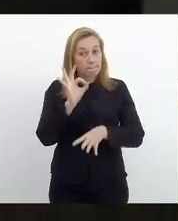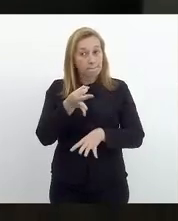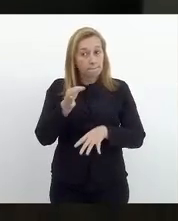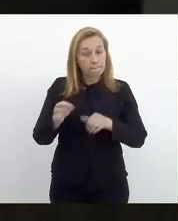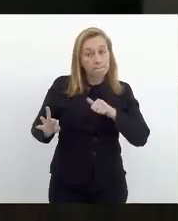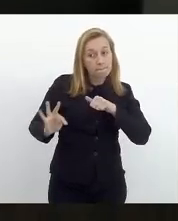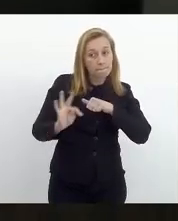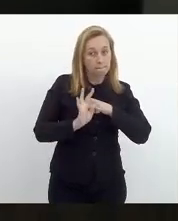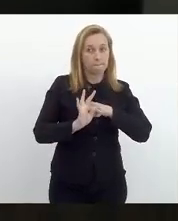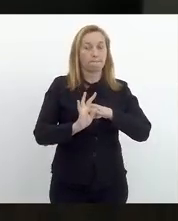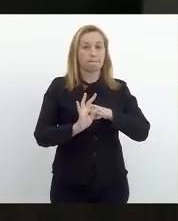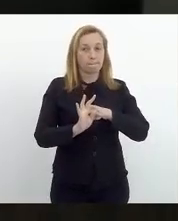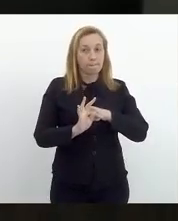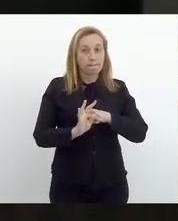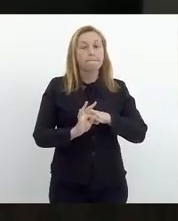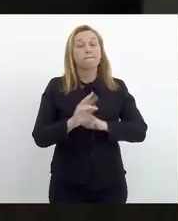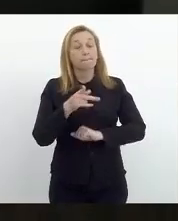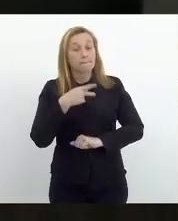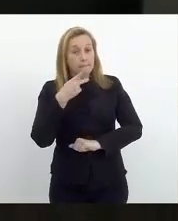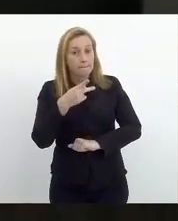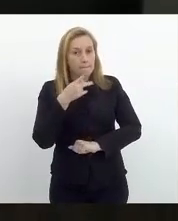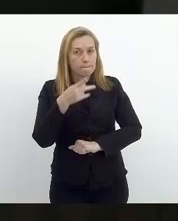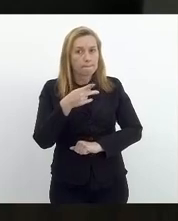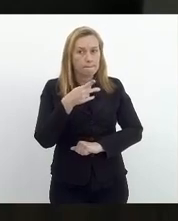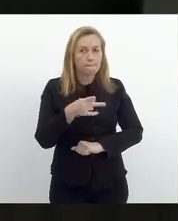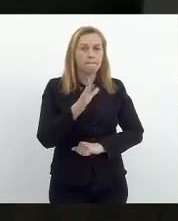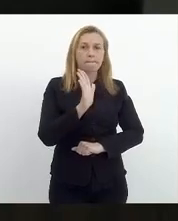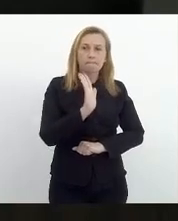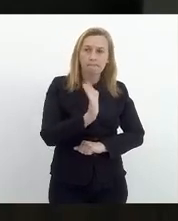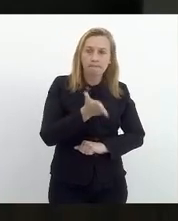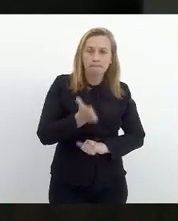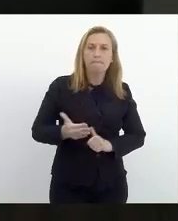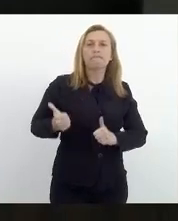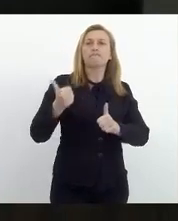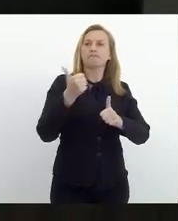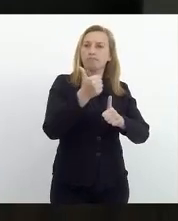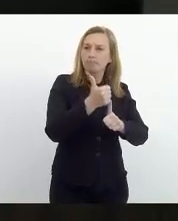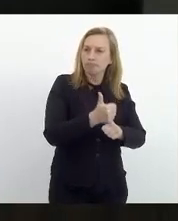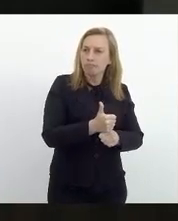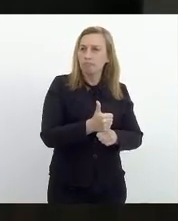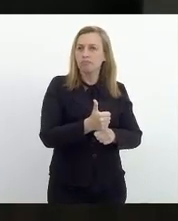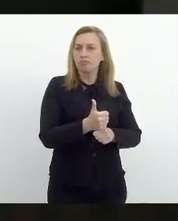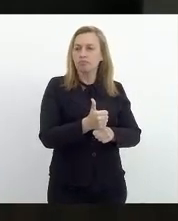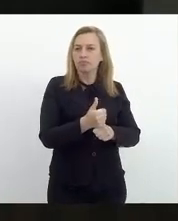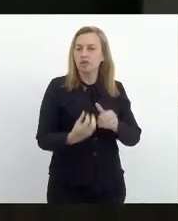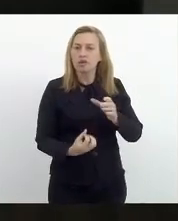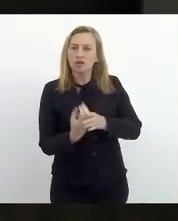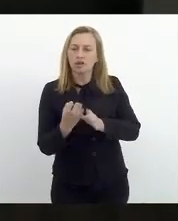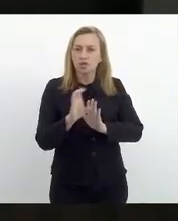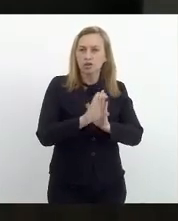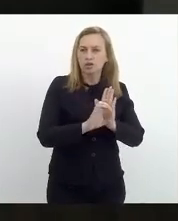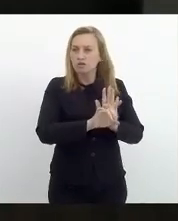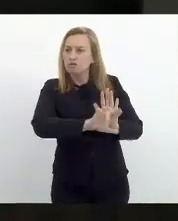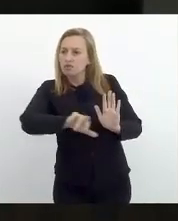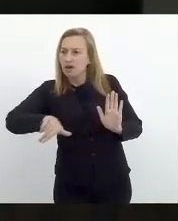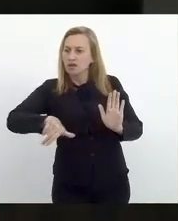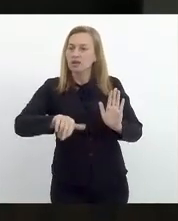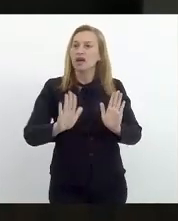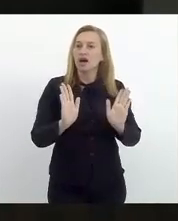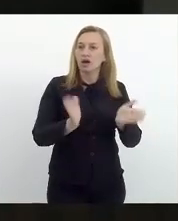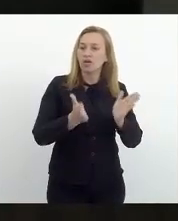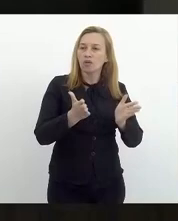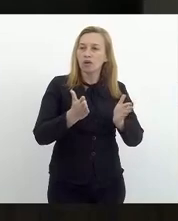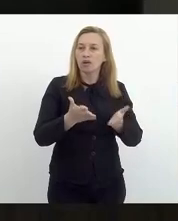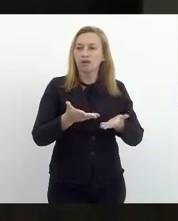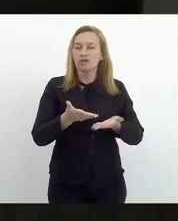técnica é o que estamos falando efetivamente já do substitutivo fruto das emendas então vou